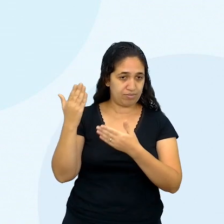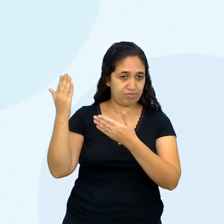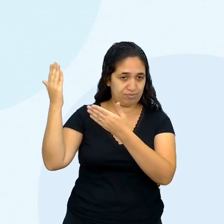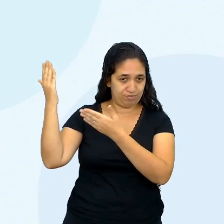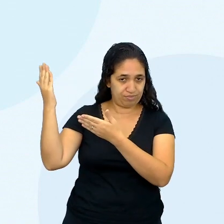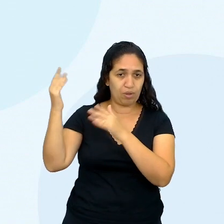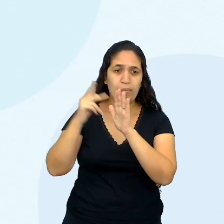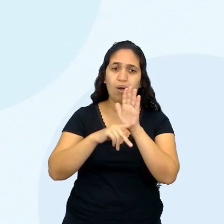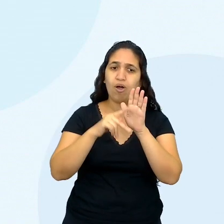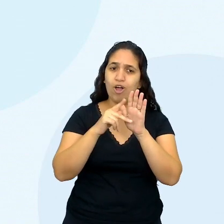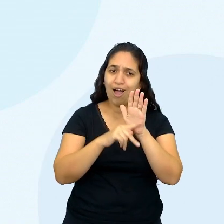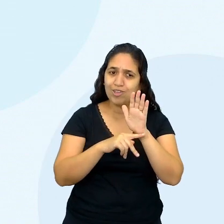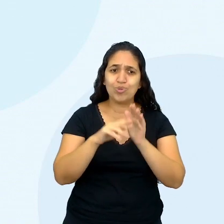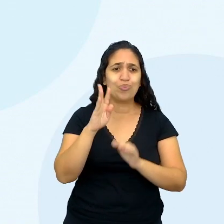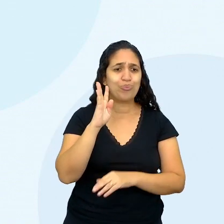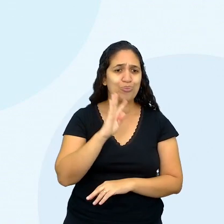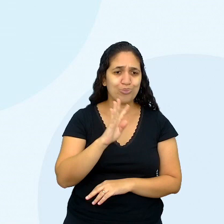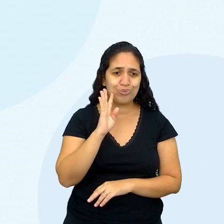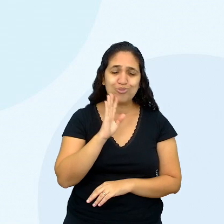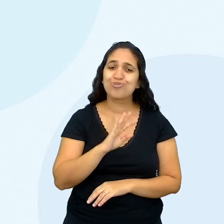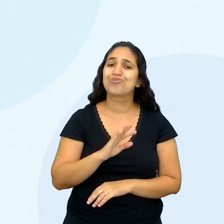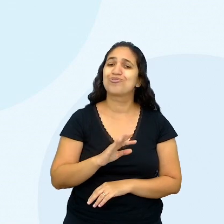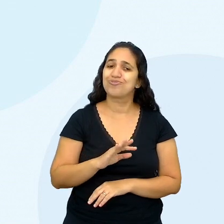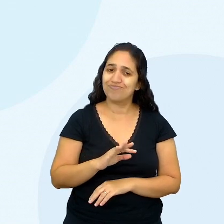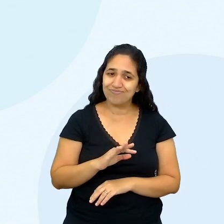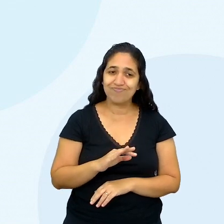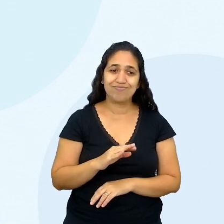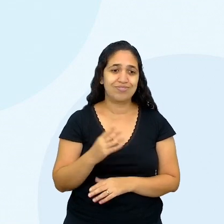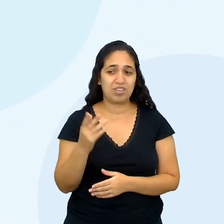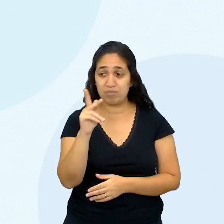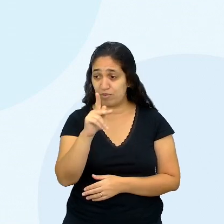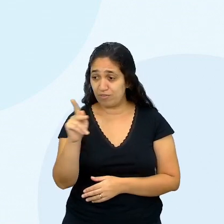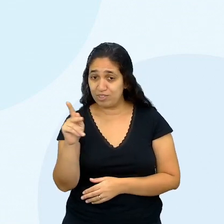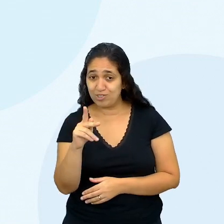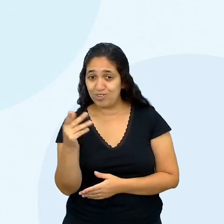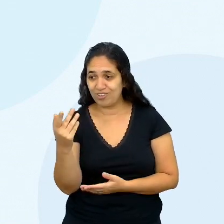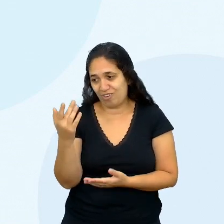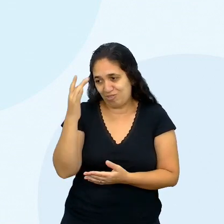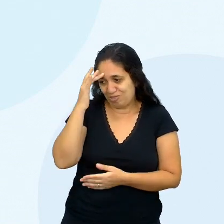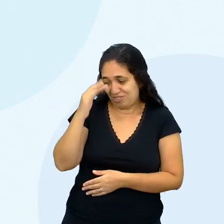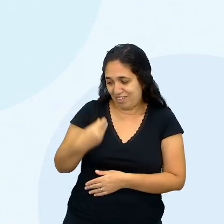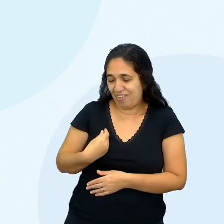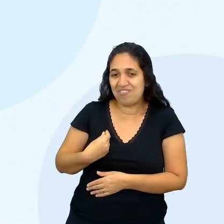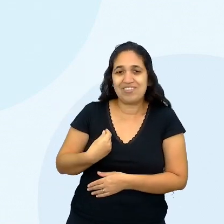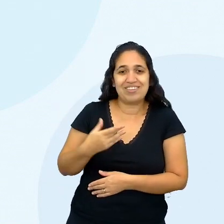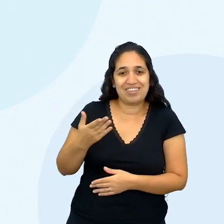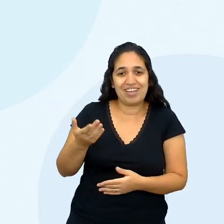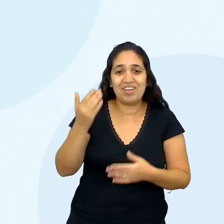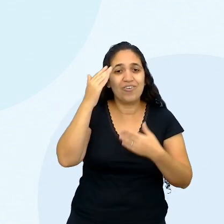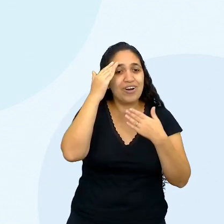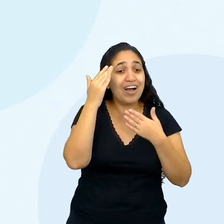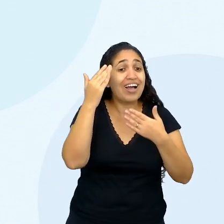projeto incrível das professoras, não sei se elas estão aí, obrigado, e eu